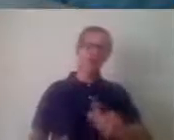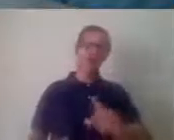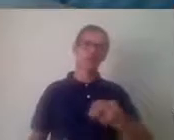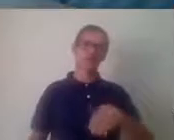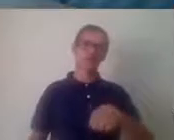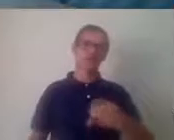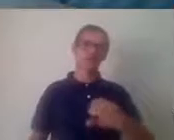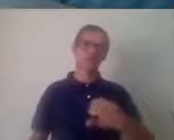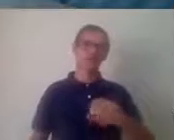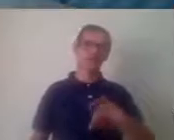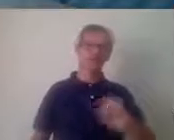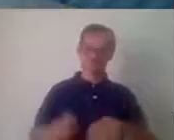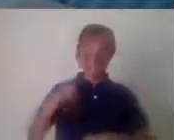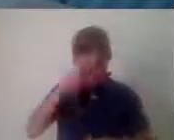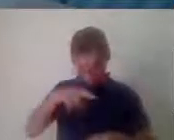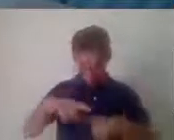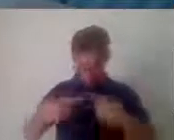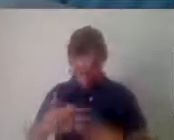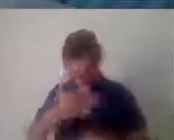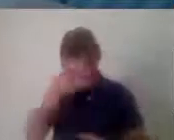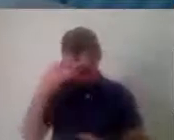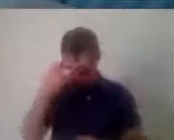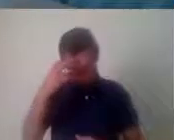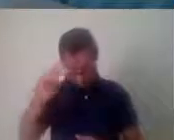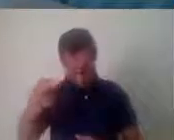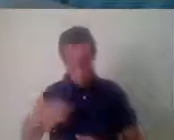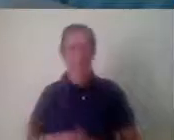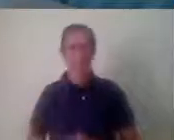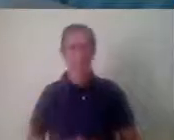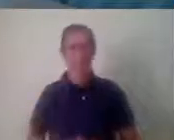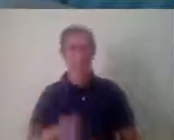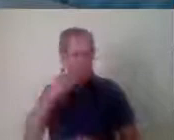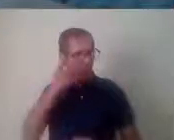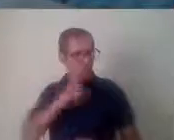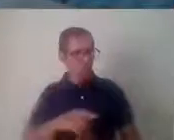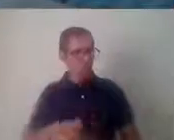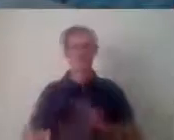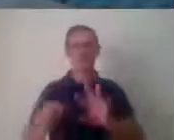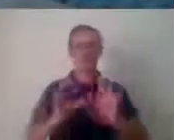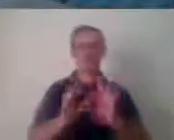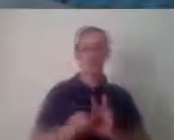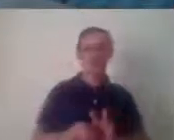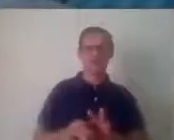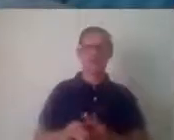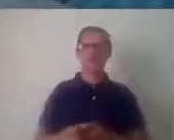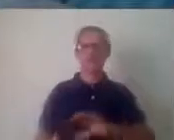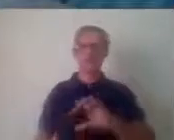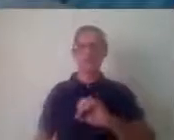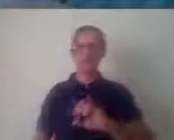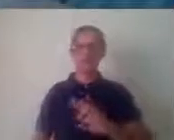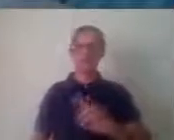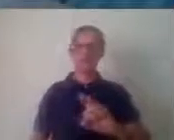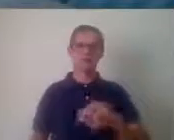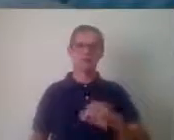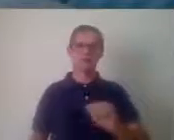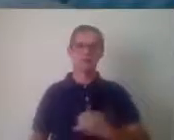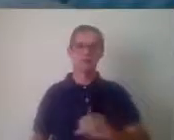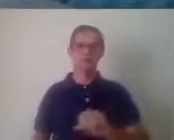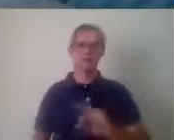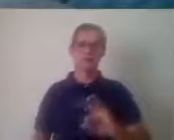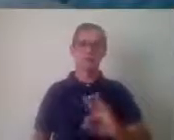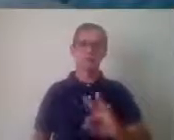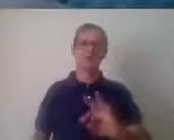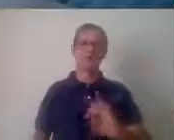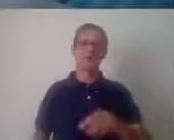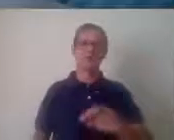complicado. E aí, uma pessoa maravilhosa conseguiu uma relação entre coordenadas cartesianas e coordenada polar.